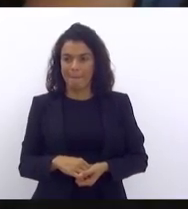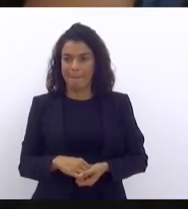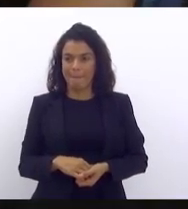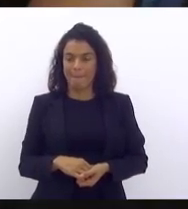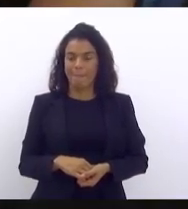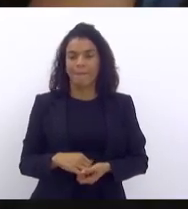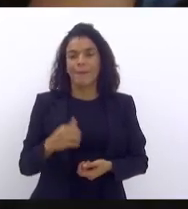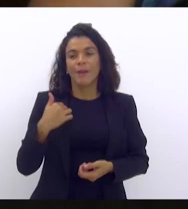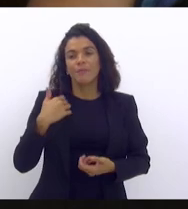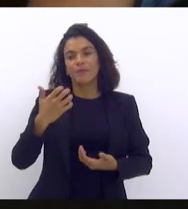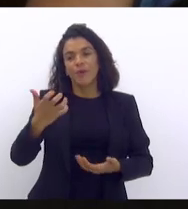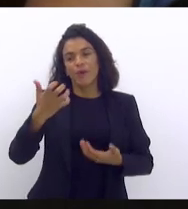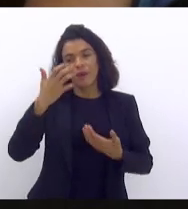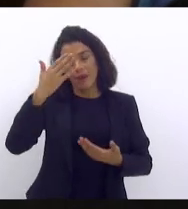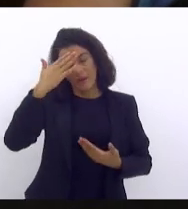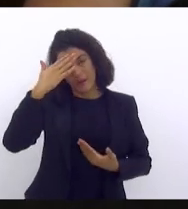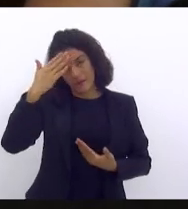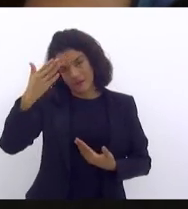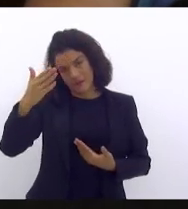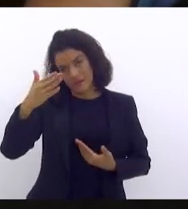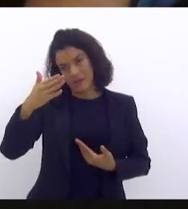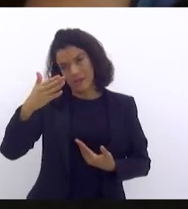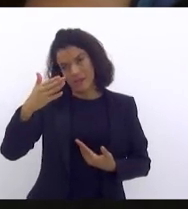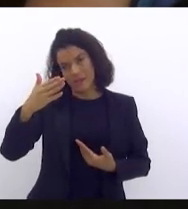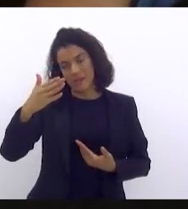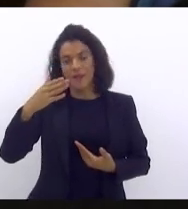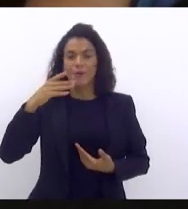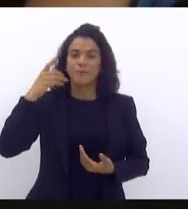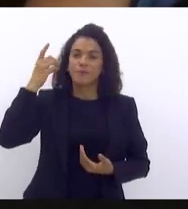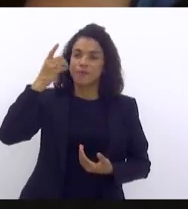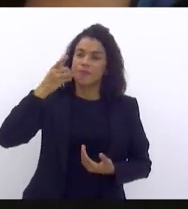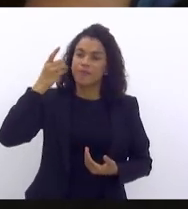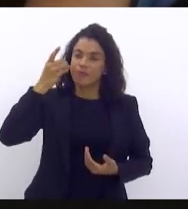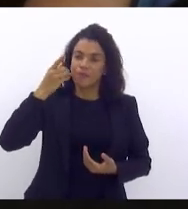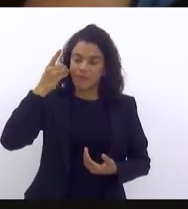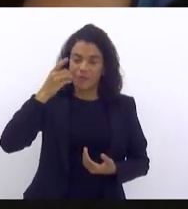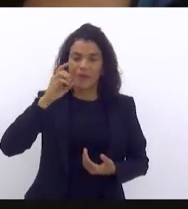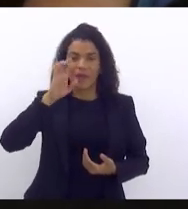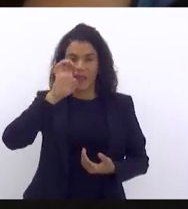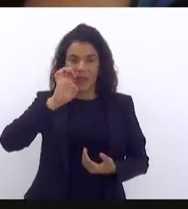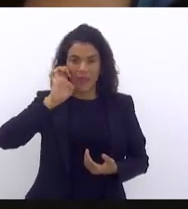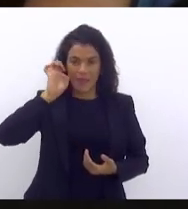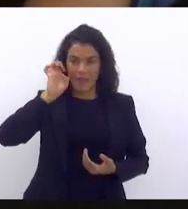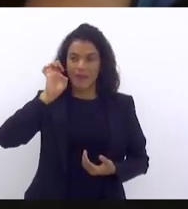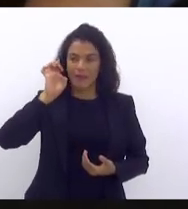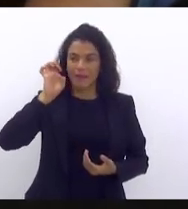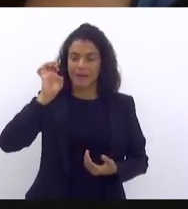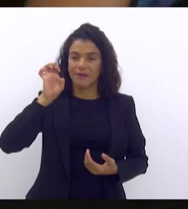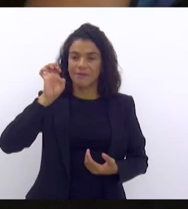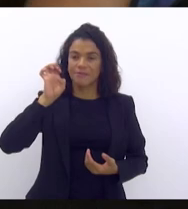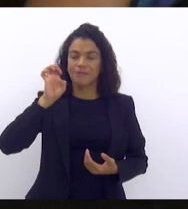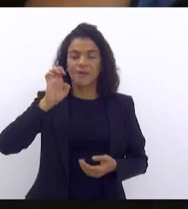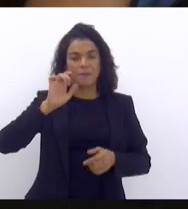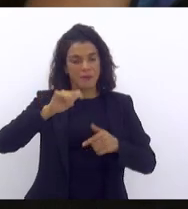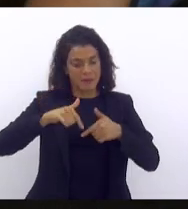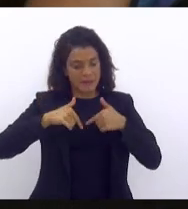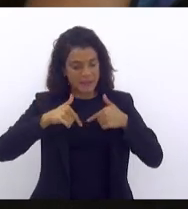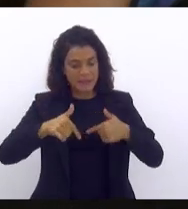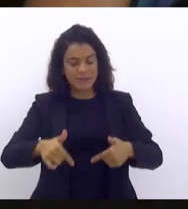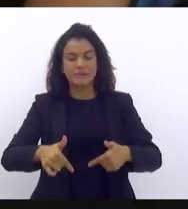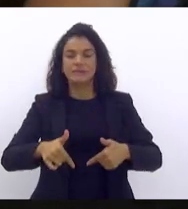Eu quero agradecer à deputada Érica Takimoto pela iniciativa de